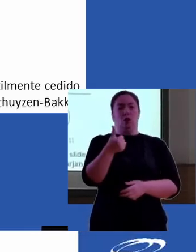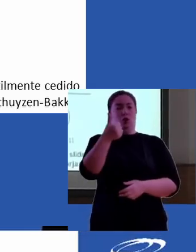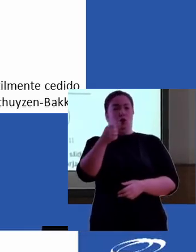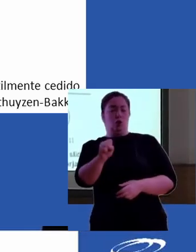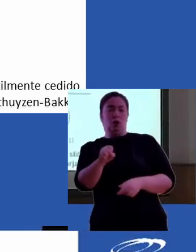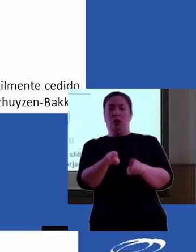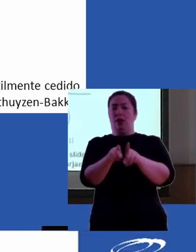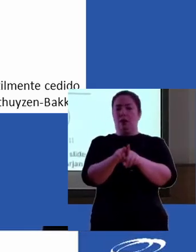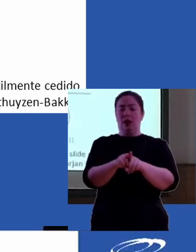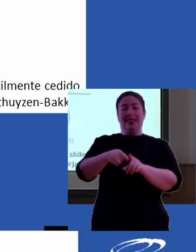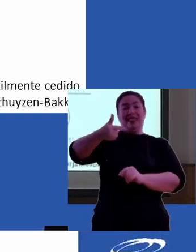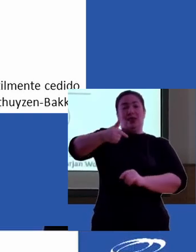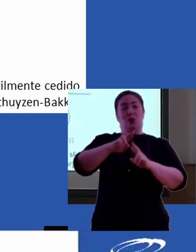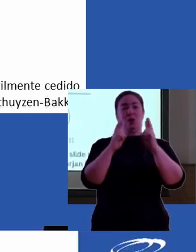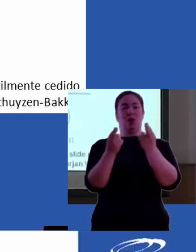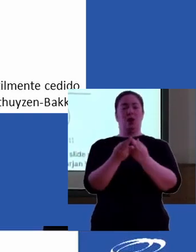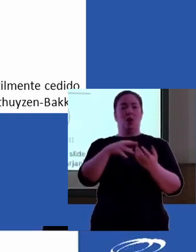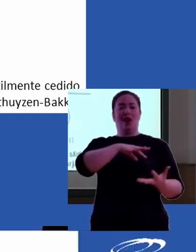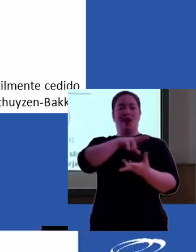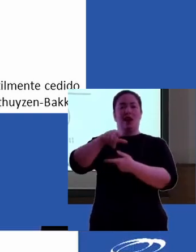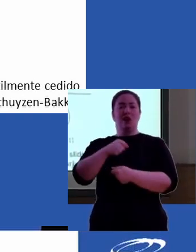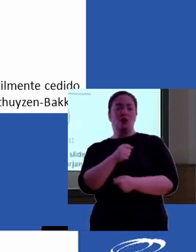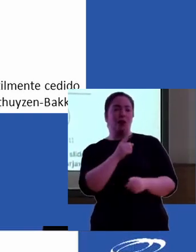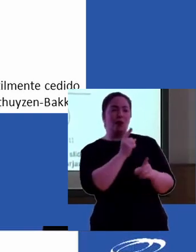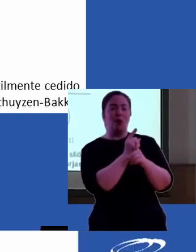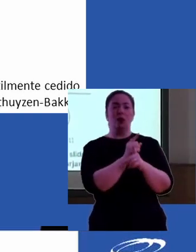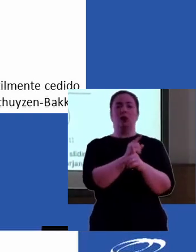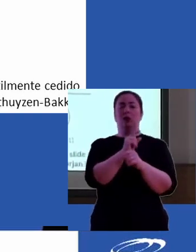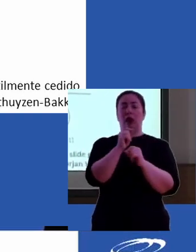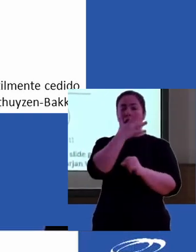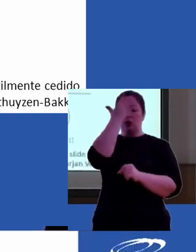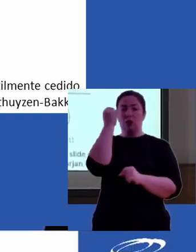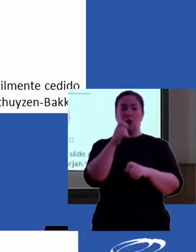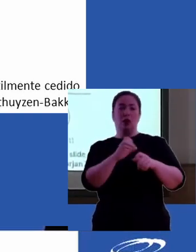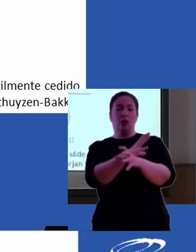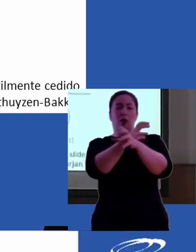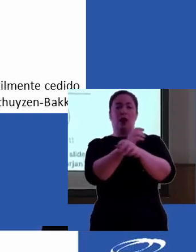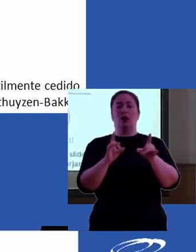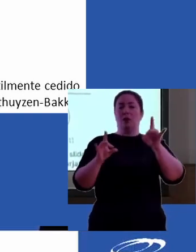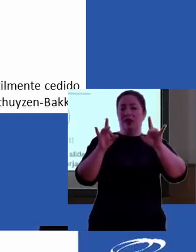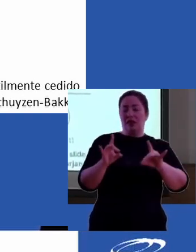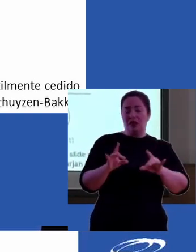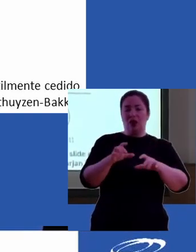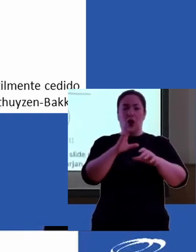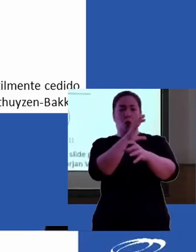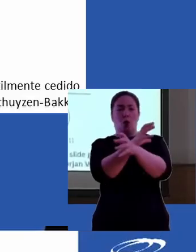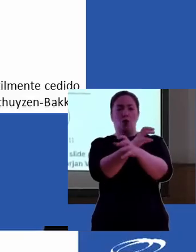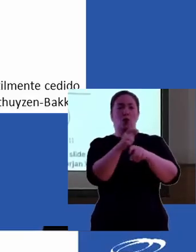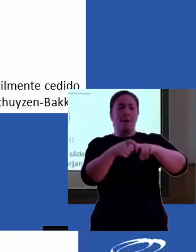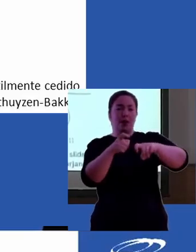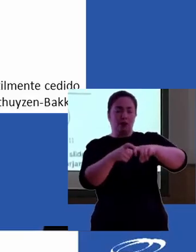aconteceu a segunda reunião do Consenso Internacional e os critérios foram novamente revisados. E, em 2021, a Sociedade Europeia de